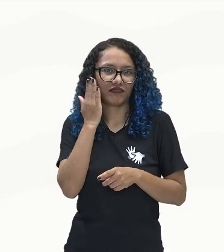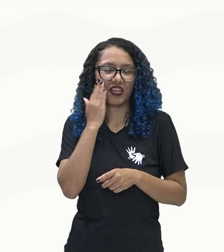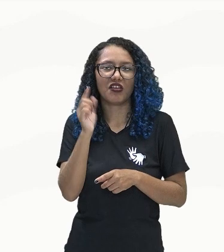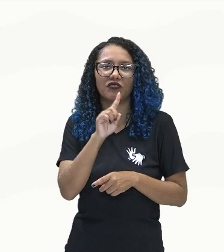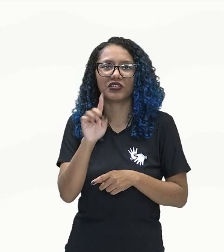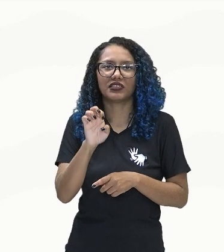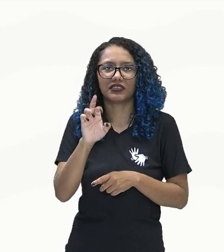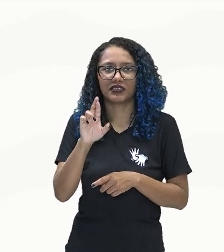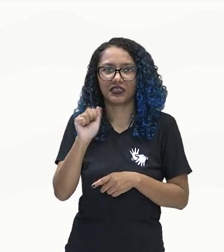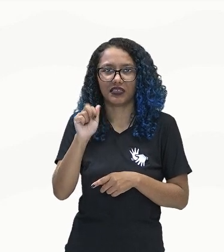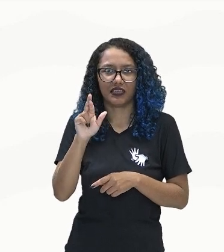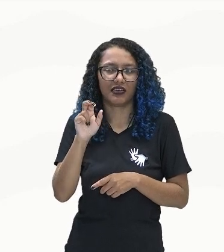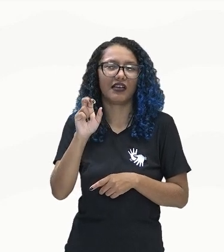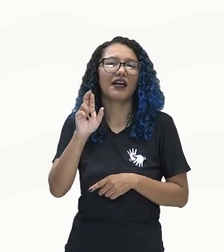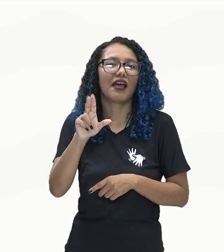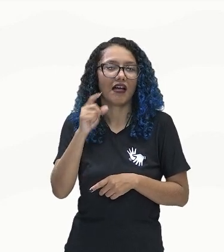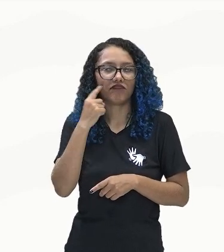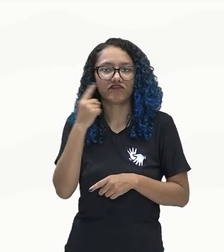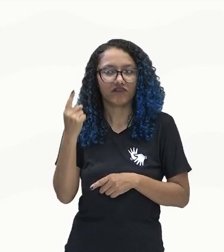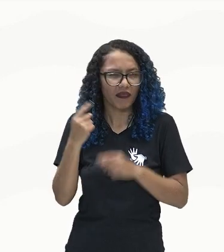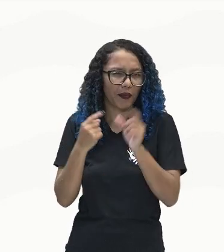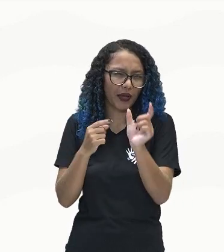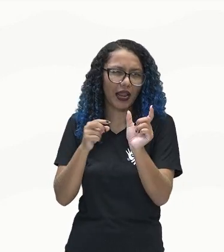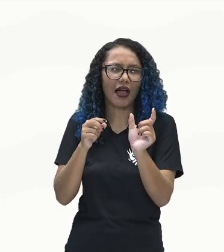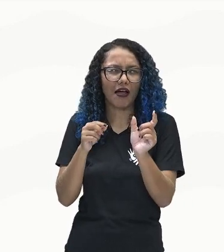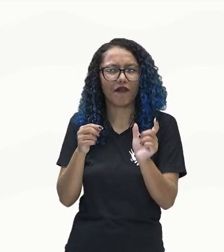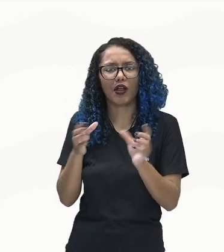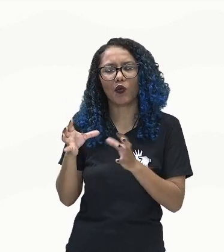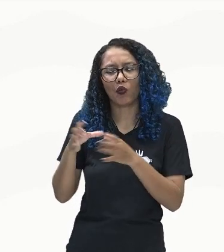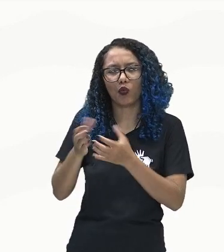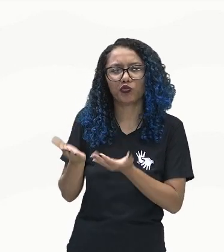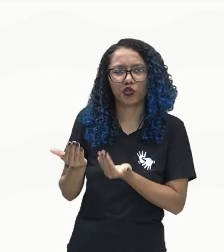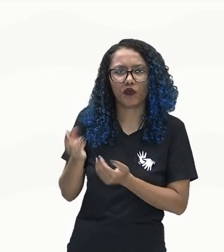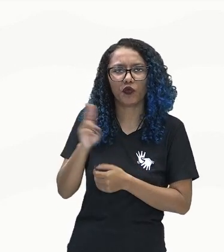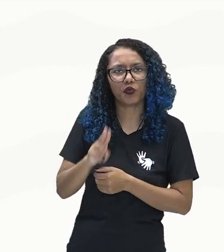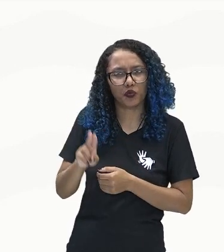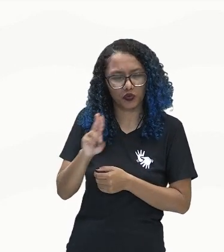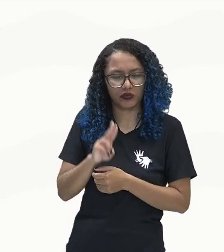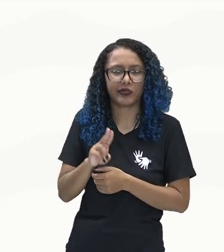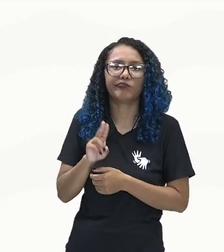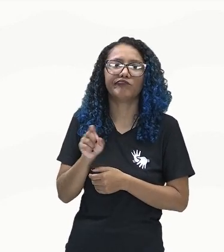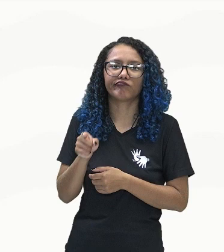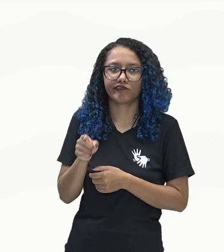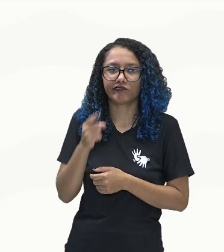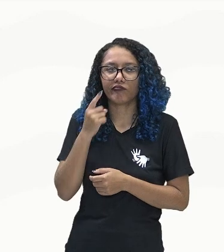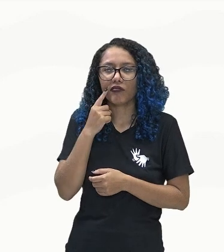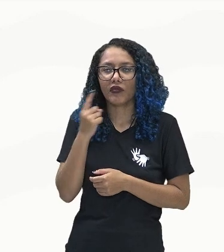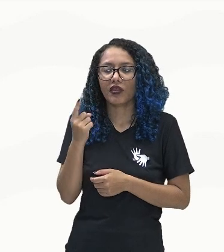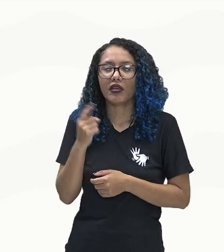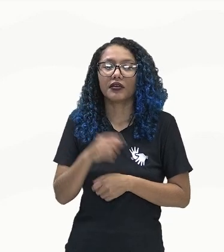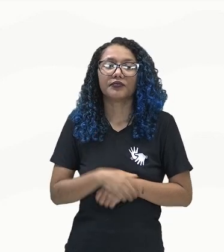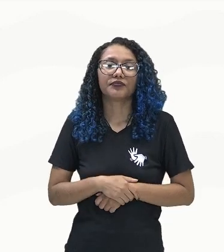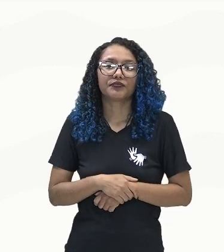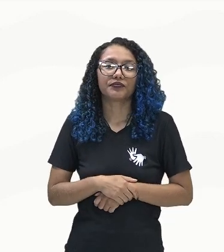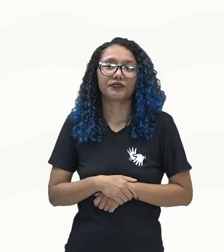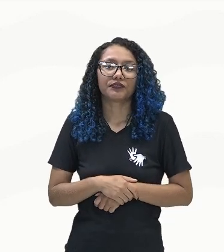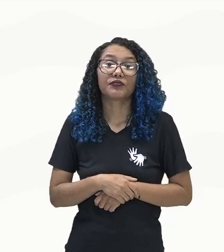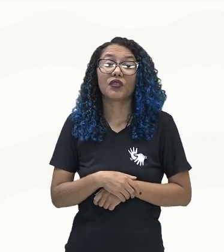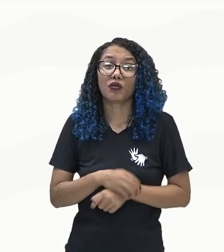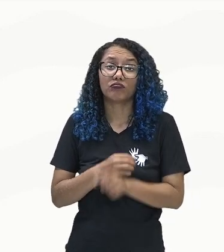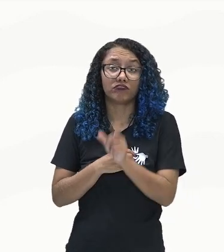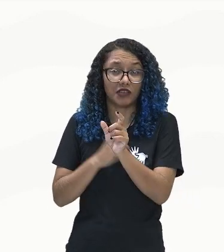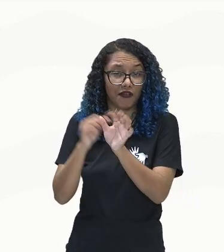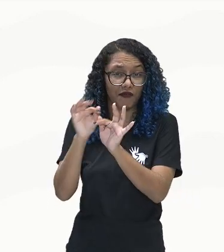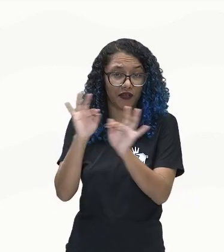É um linguajar, né, dos jovens, vamos dizer assim, né? Zerei a vida. Pois é, esse termo, né, do zerar a vida,